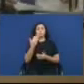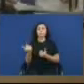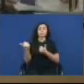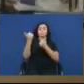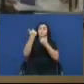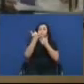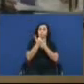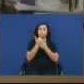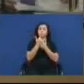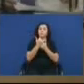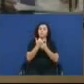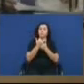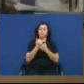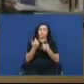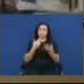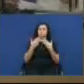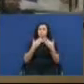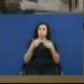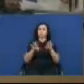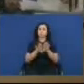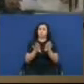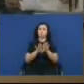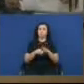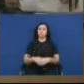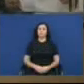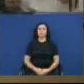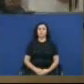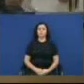ocupe para que eu possa contribuir com o debate.